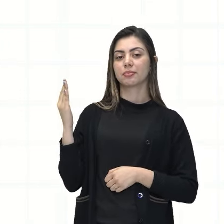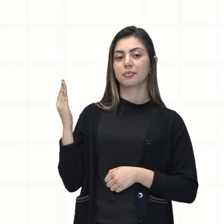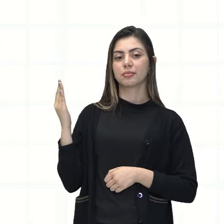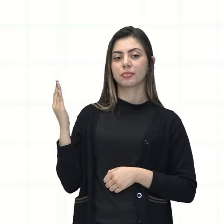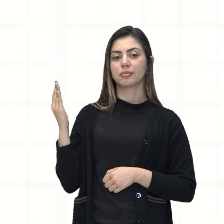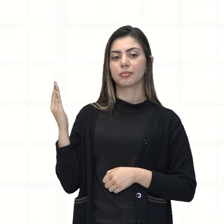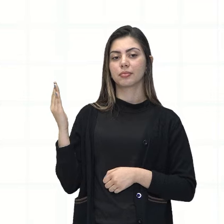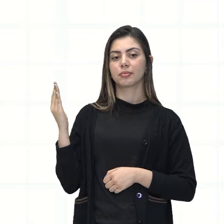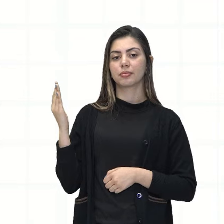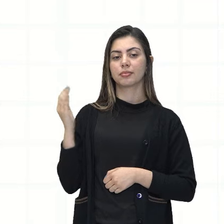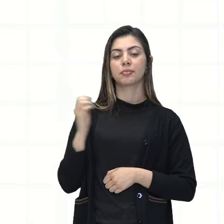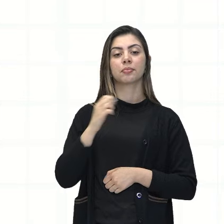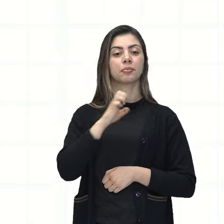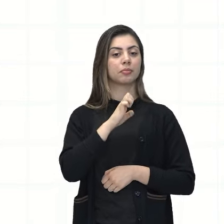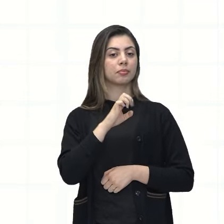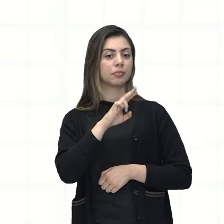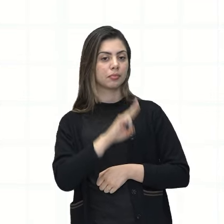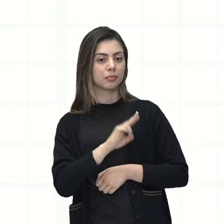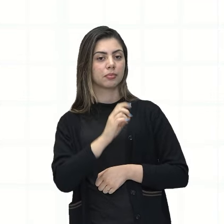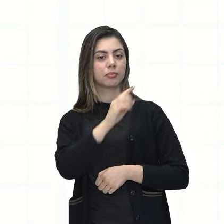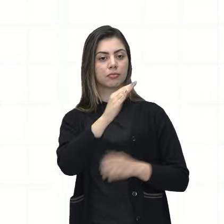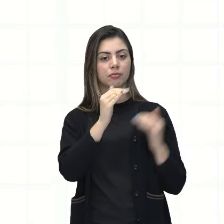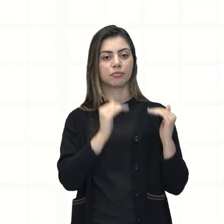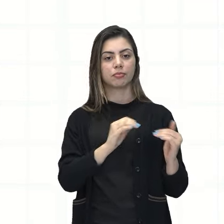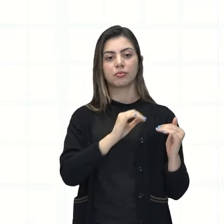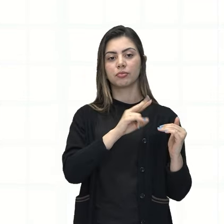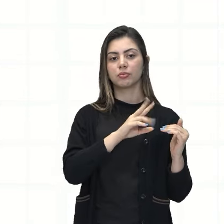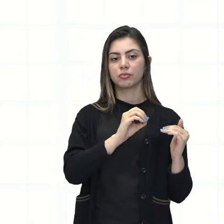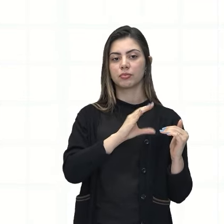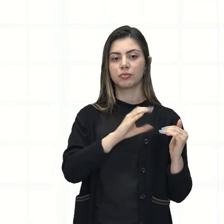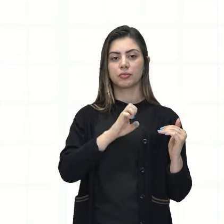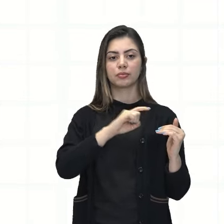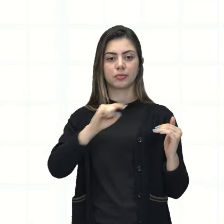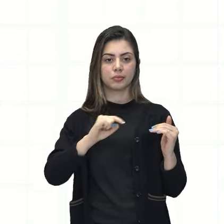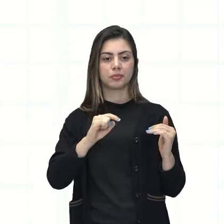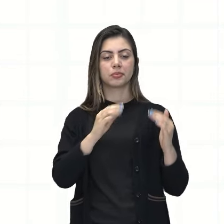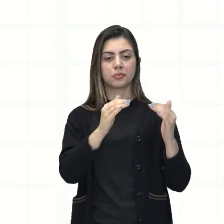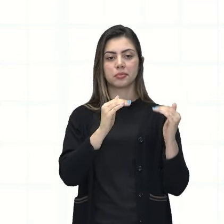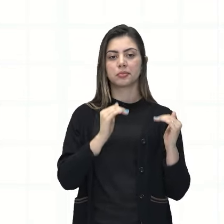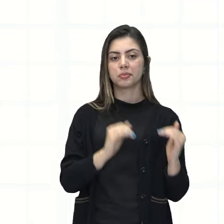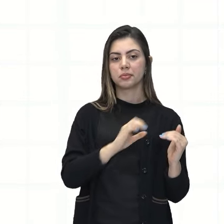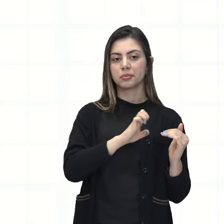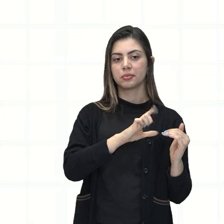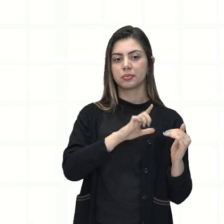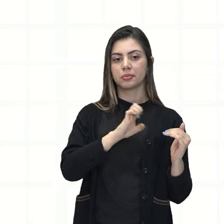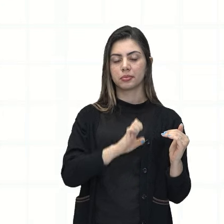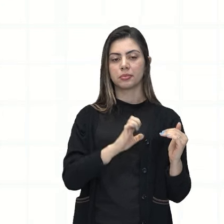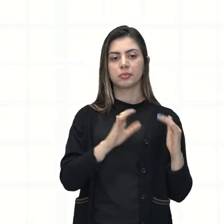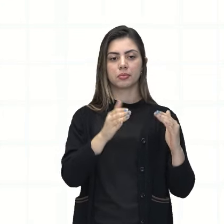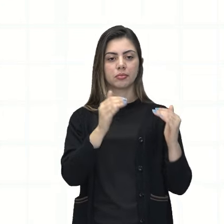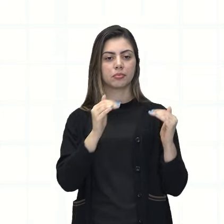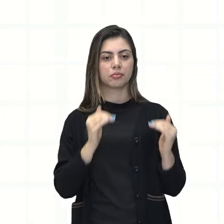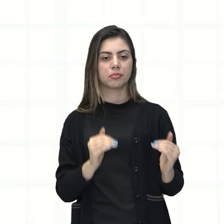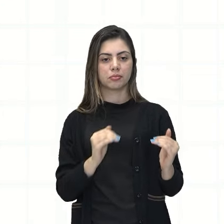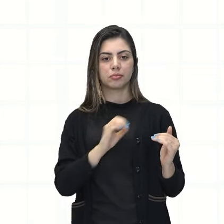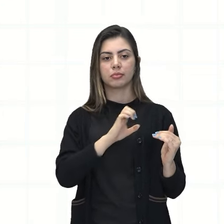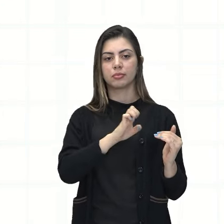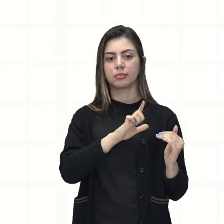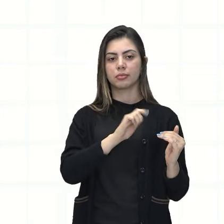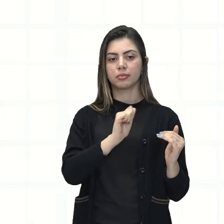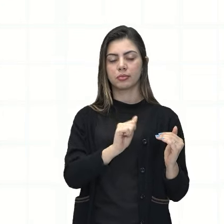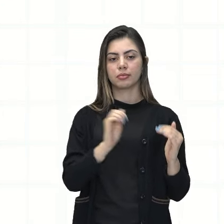you, você, he, que é ele, she,